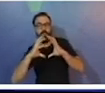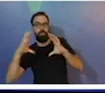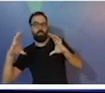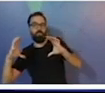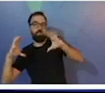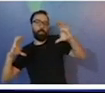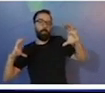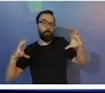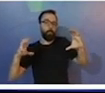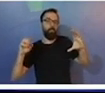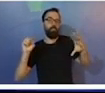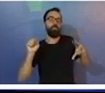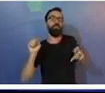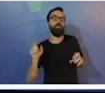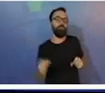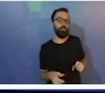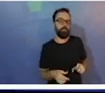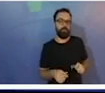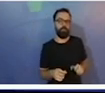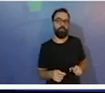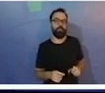ou oriental? Lembram?